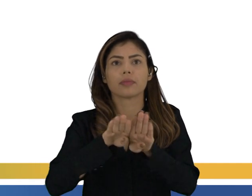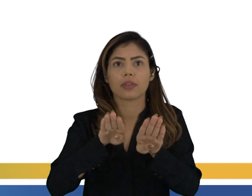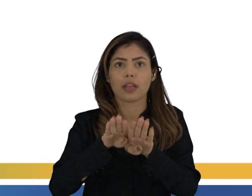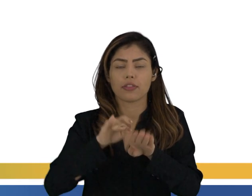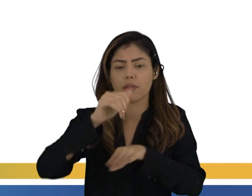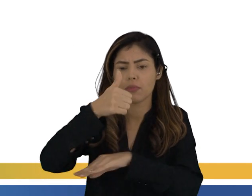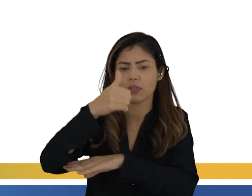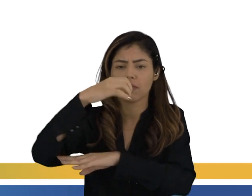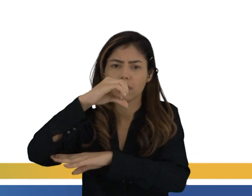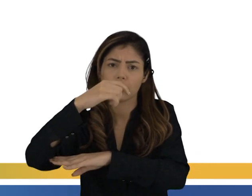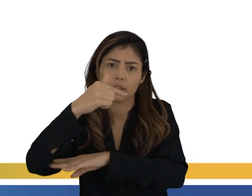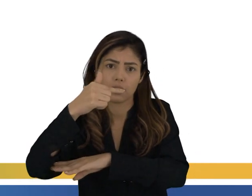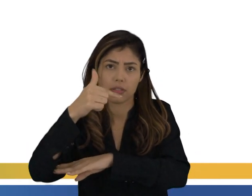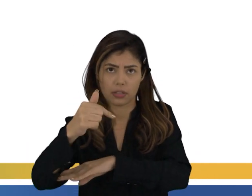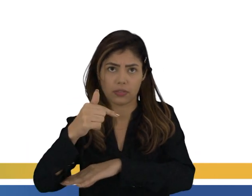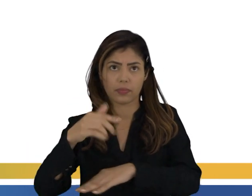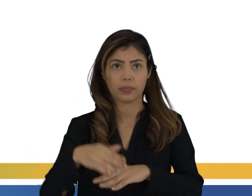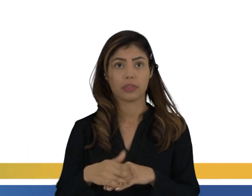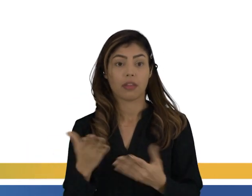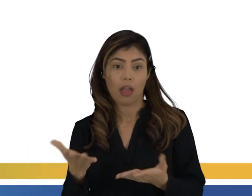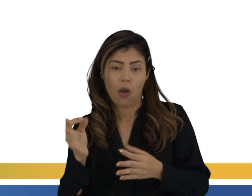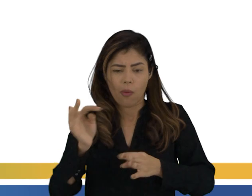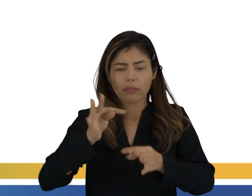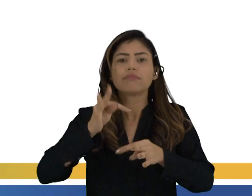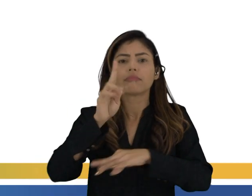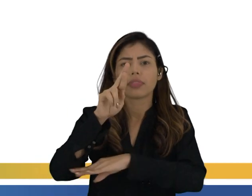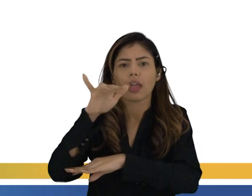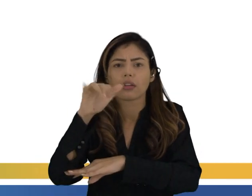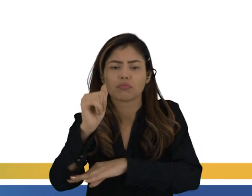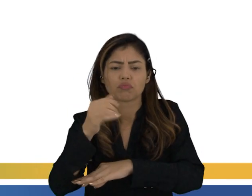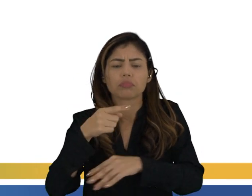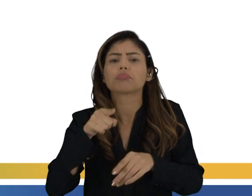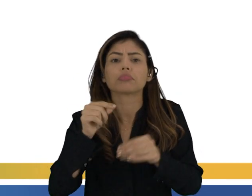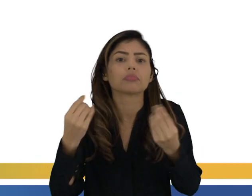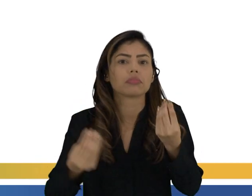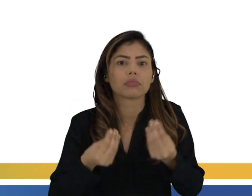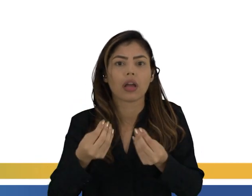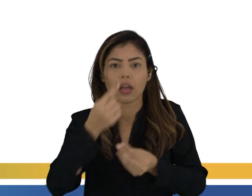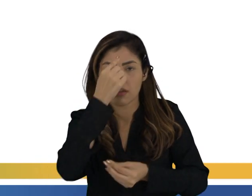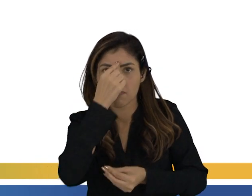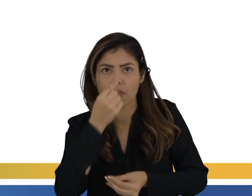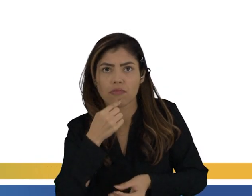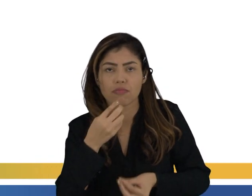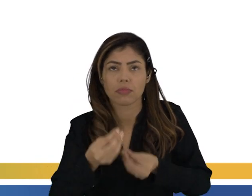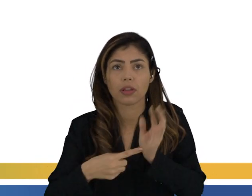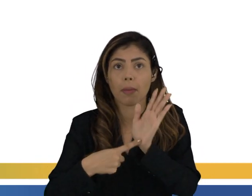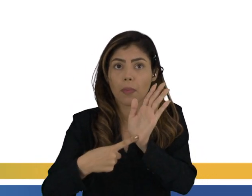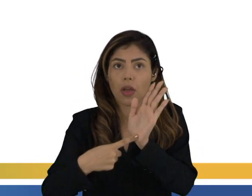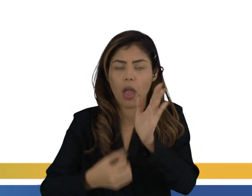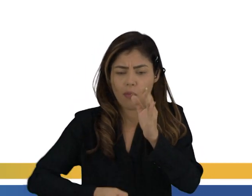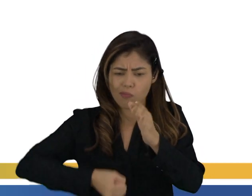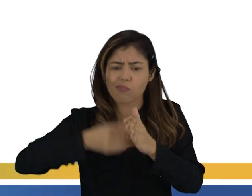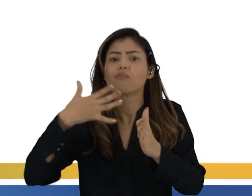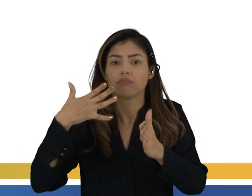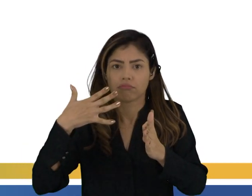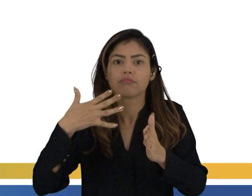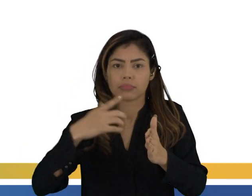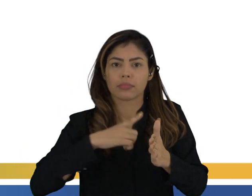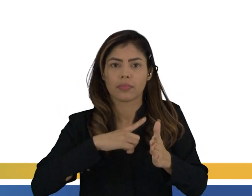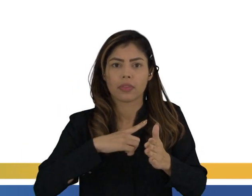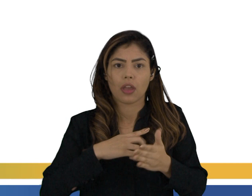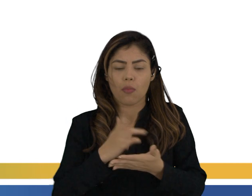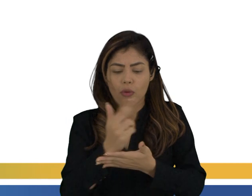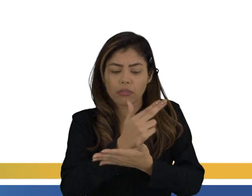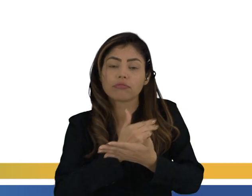1977. E a xilogravura é uma técnica de gravura, assim, maravilhosa, né? que dá muitas possibilidades